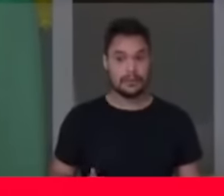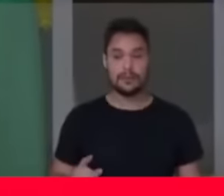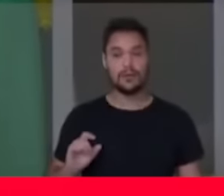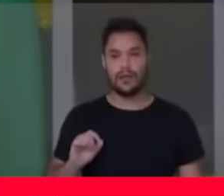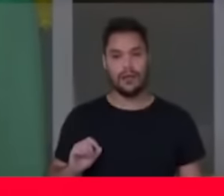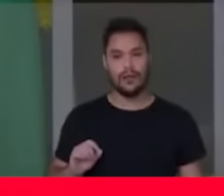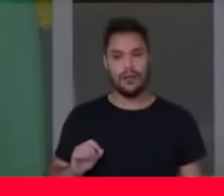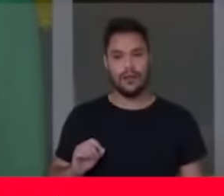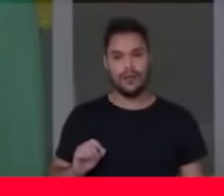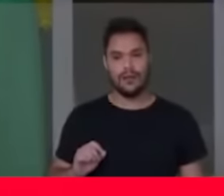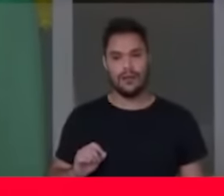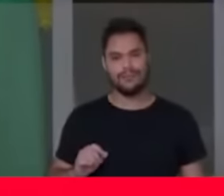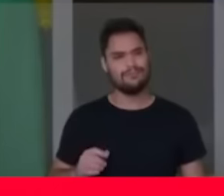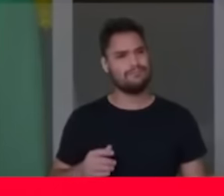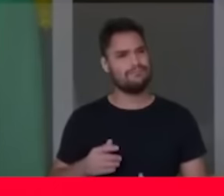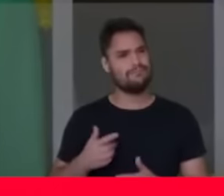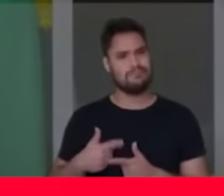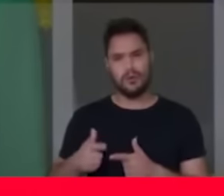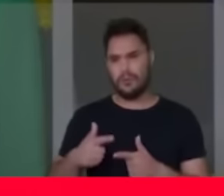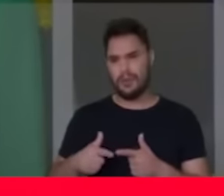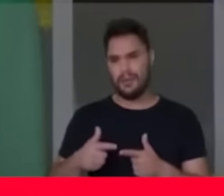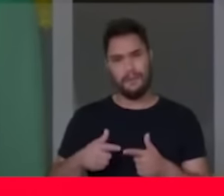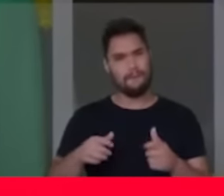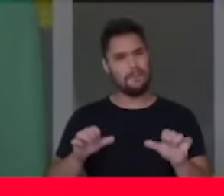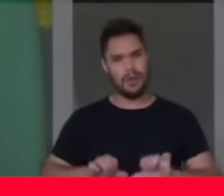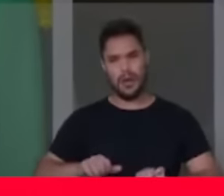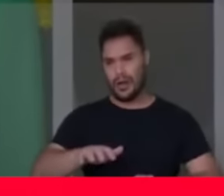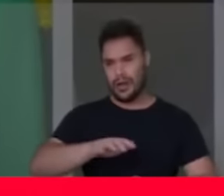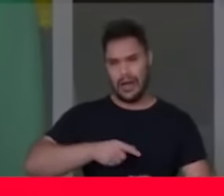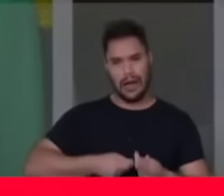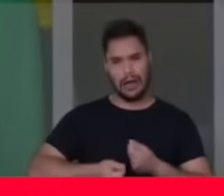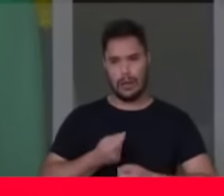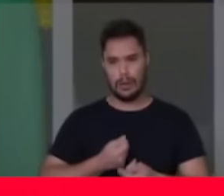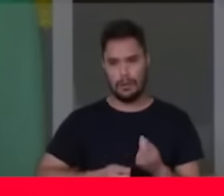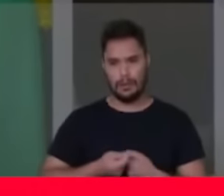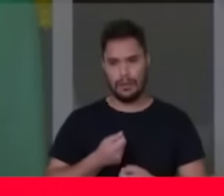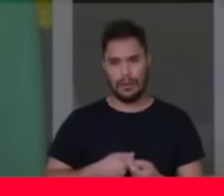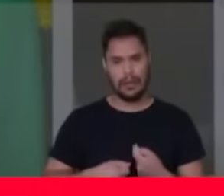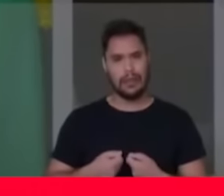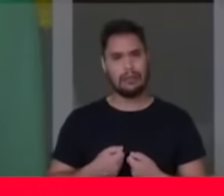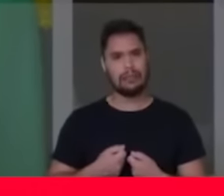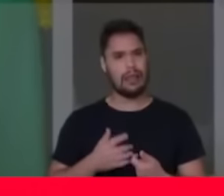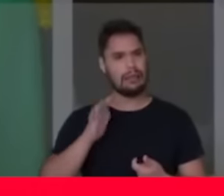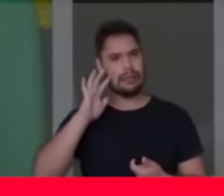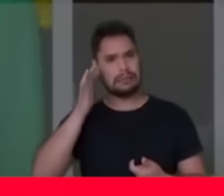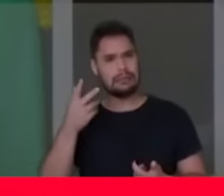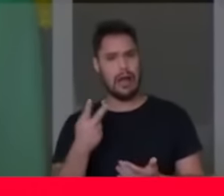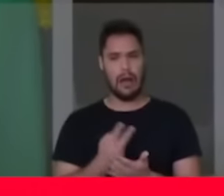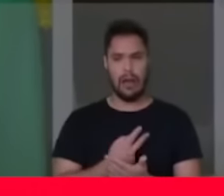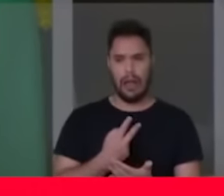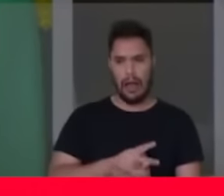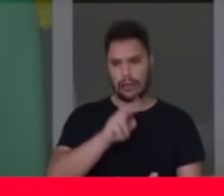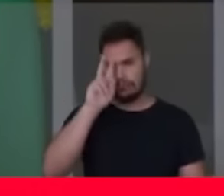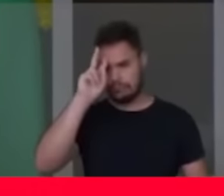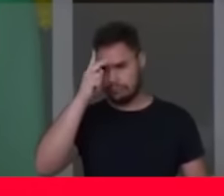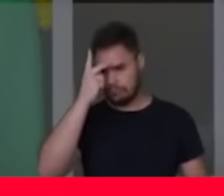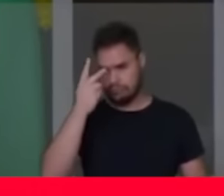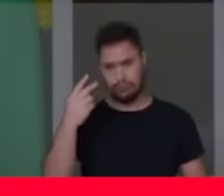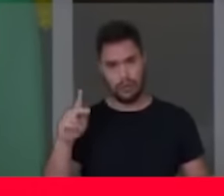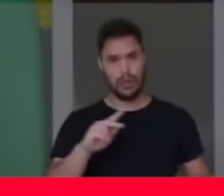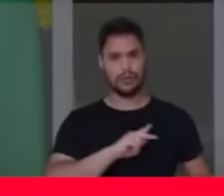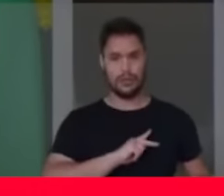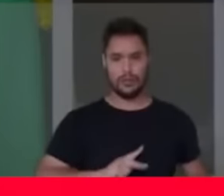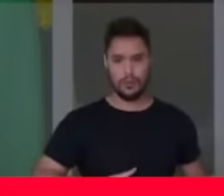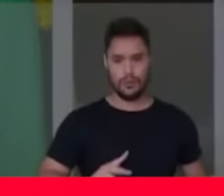um total frangalho econômico. É um festival de trapalhadas por parte desse presidente,